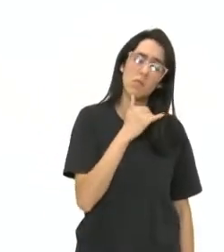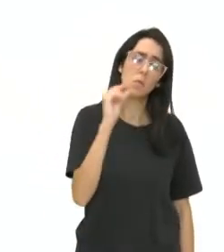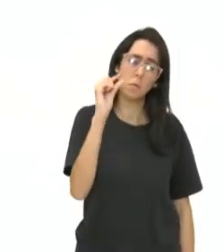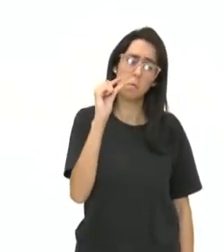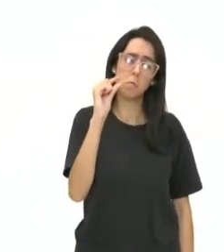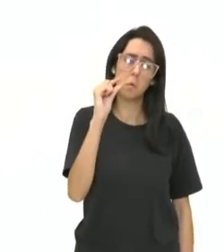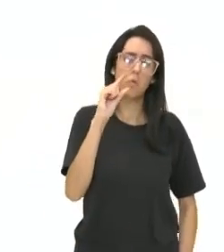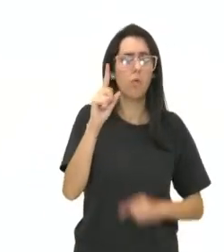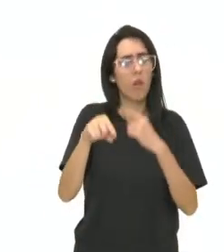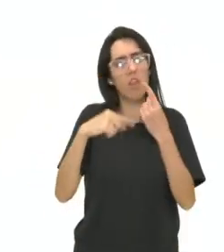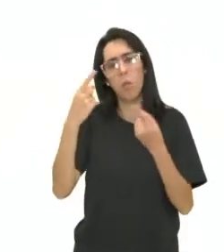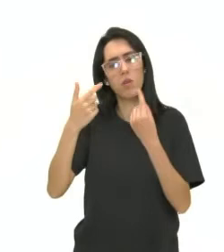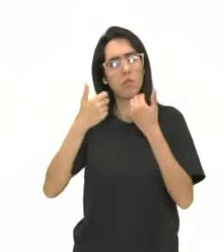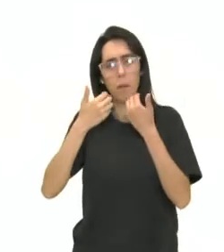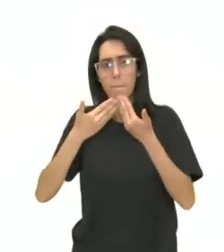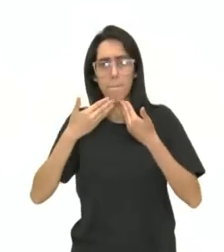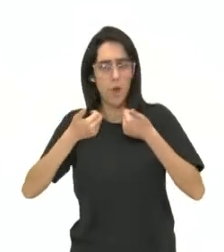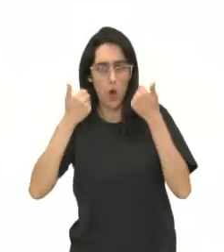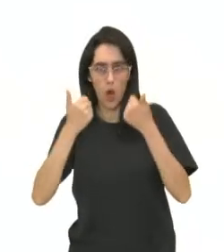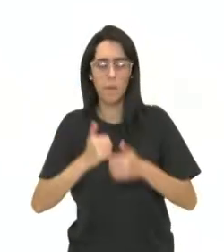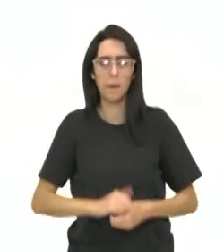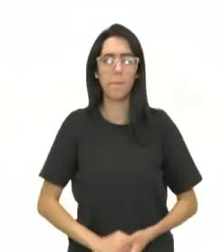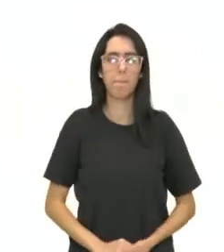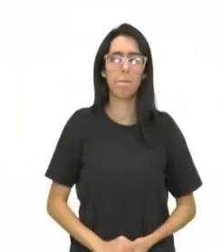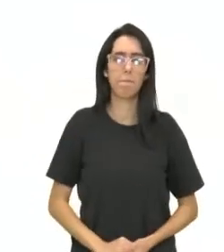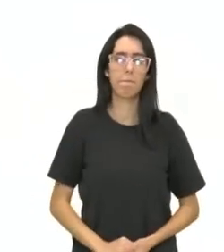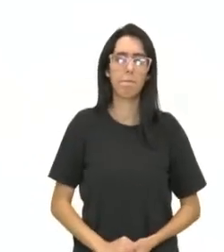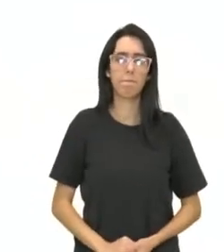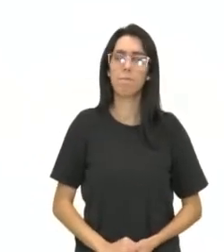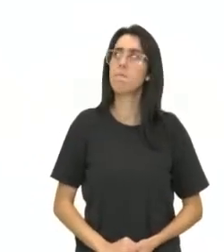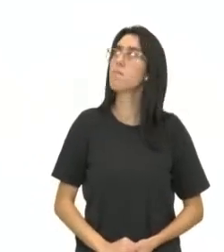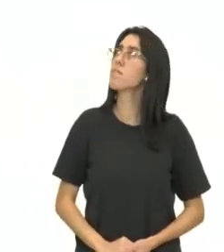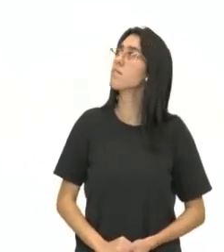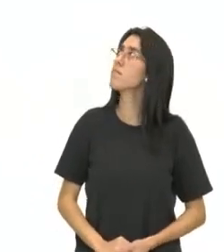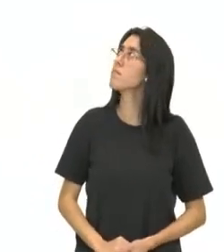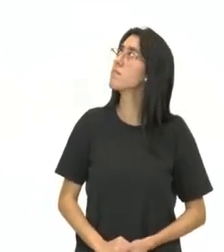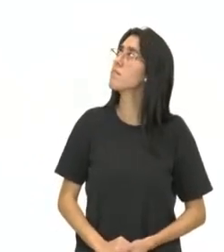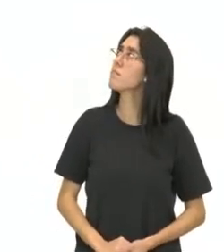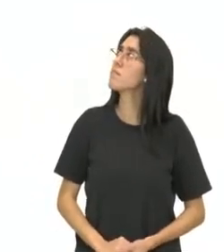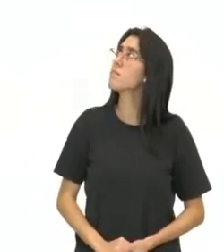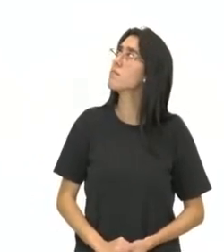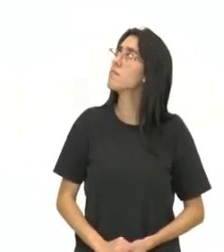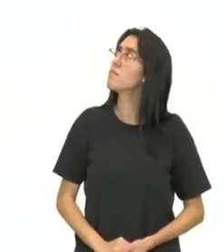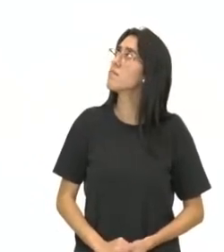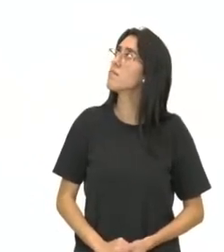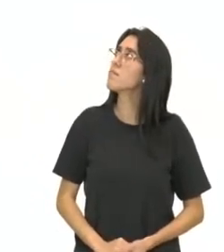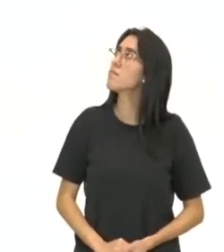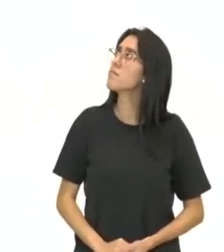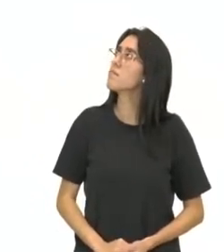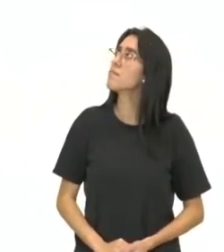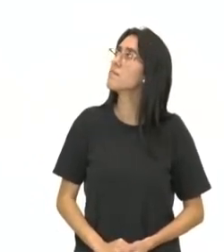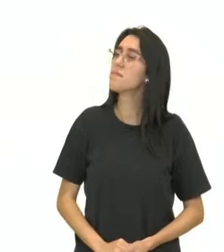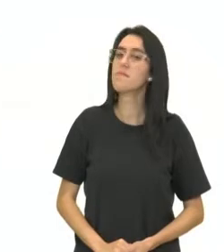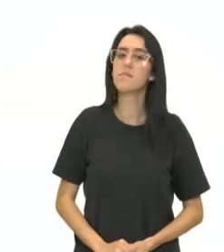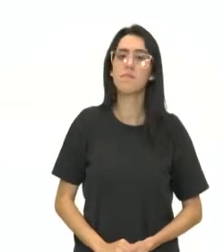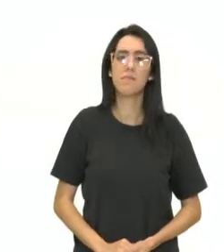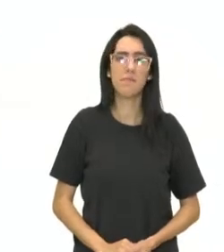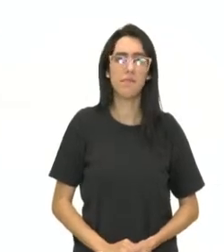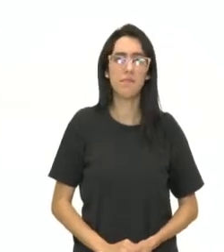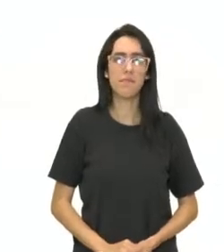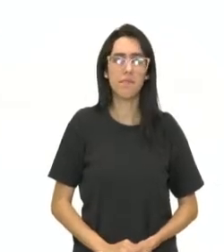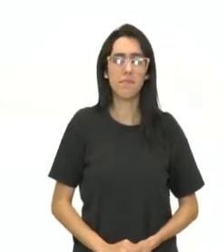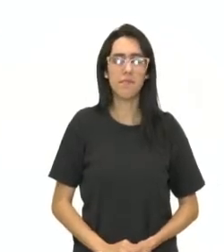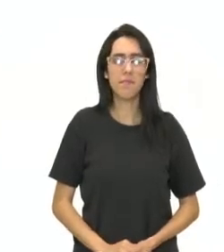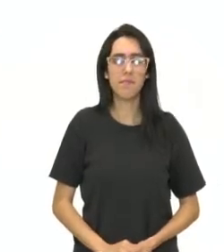fiquei mas é transitório desse com esse a chegada ser ele diretor de cinema mas os verbos de câmbio